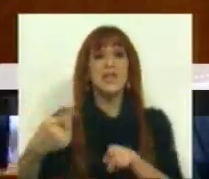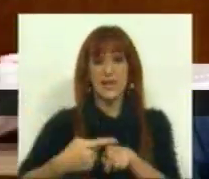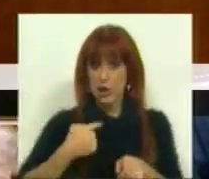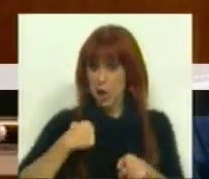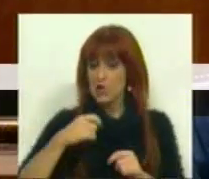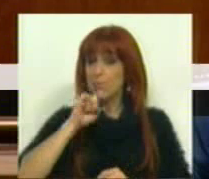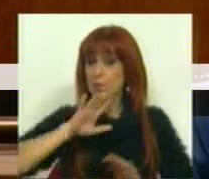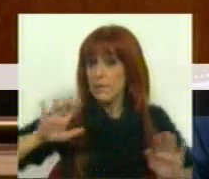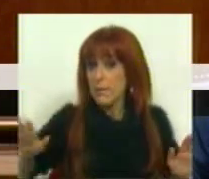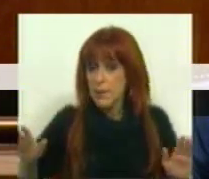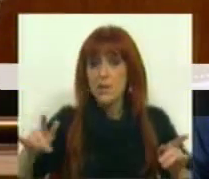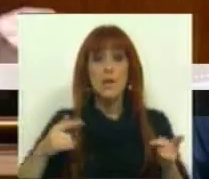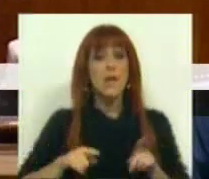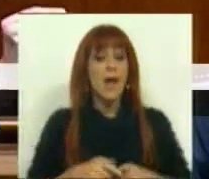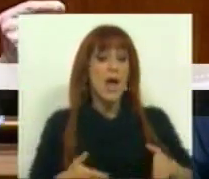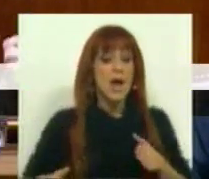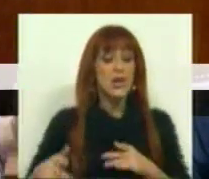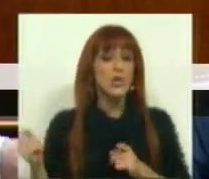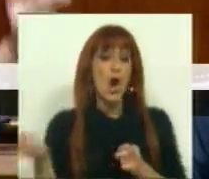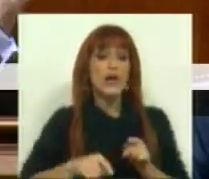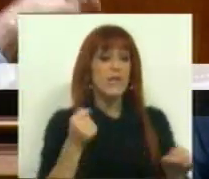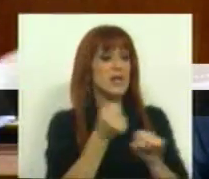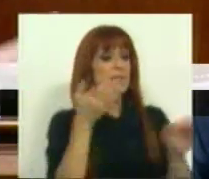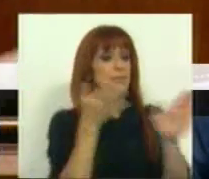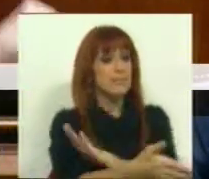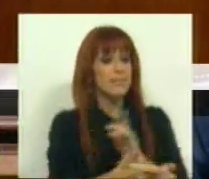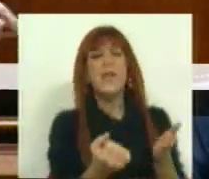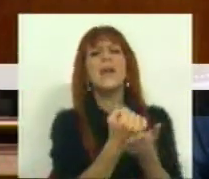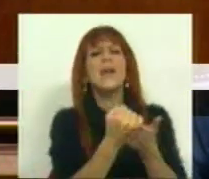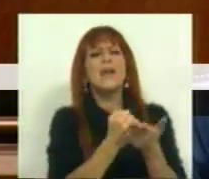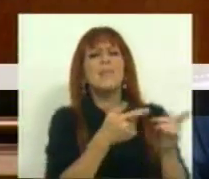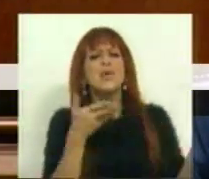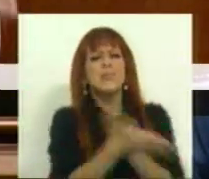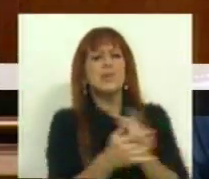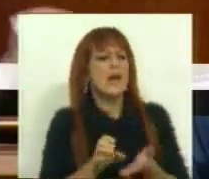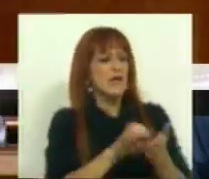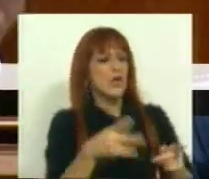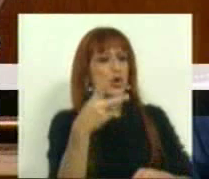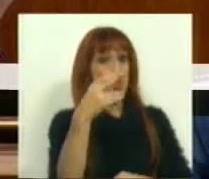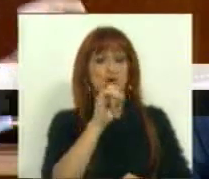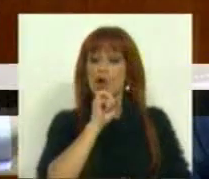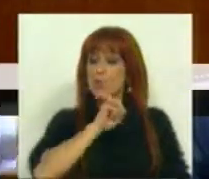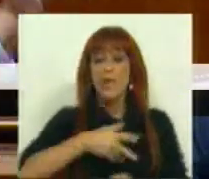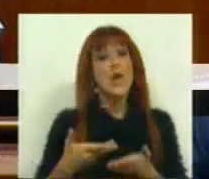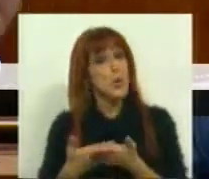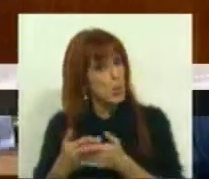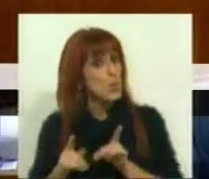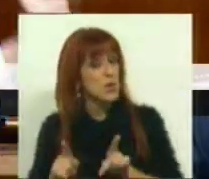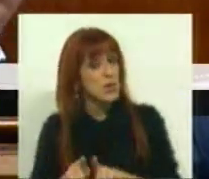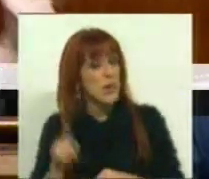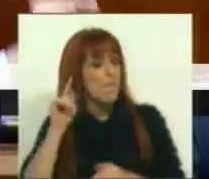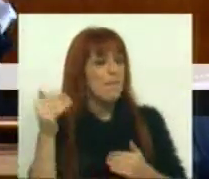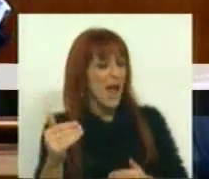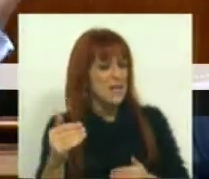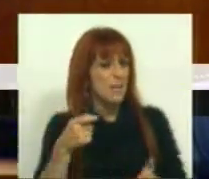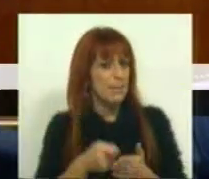interessa-nos, eventualmente, que na estratégia de regresso a mercado de financiamento do nosso Tesouro, possamos negociar prazos